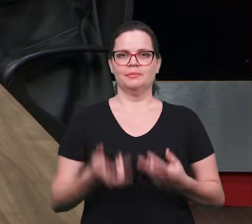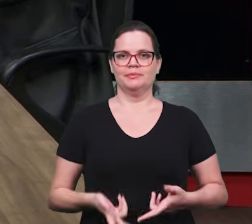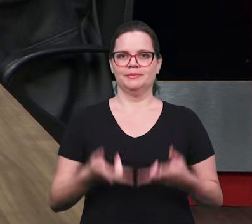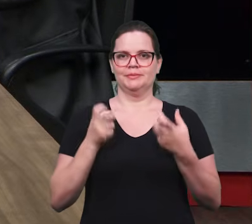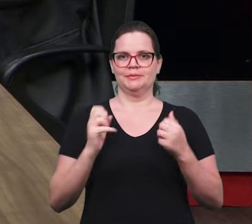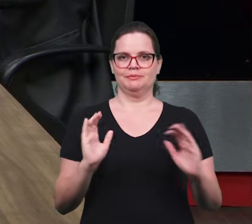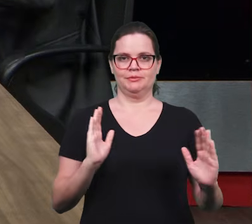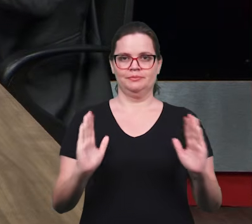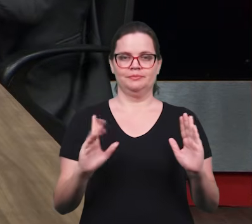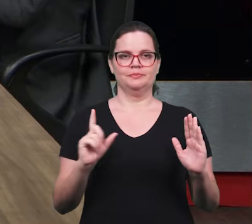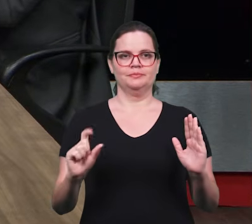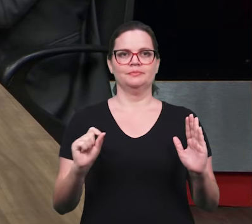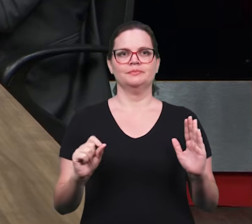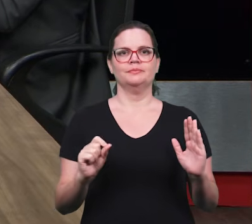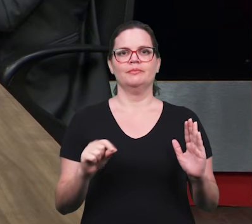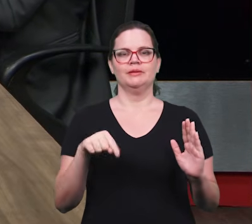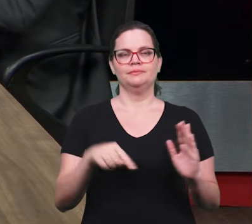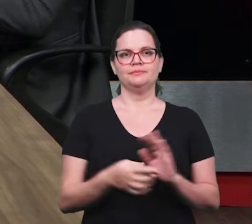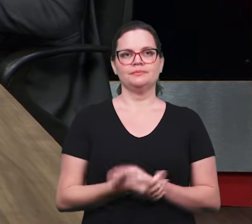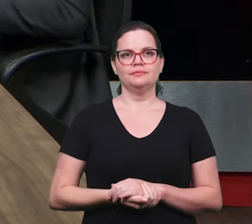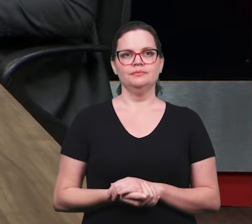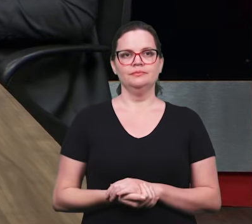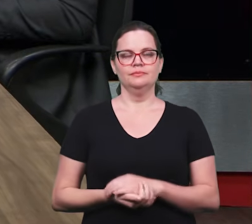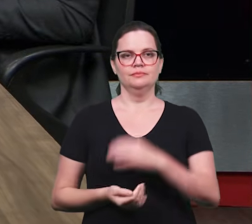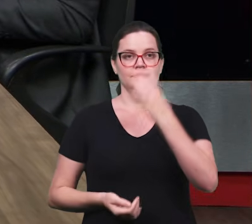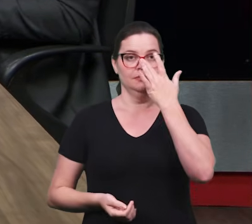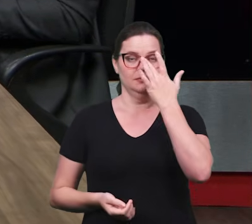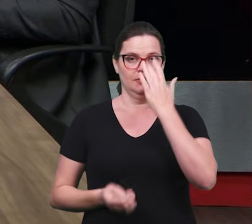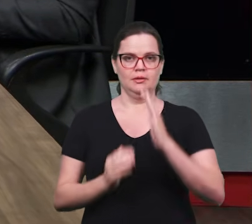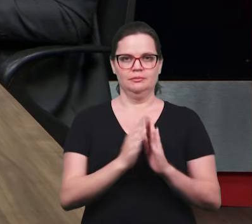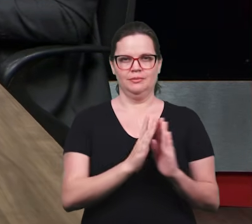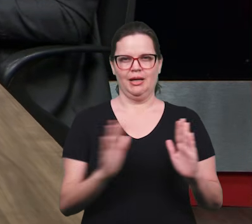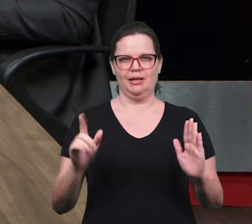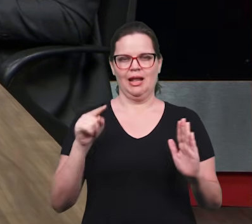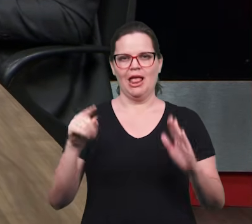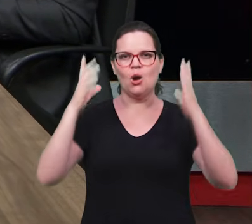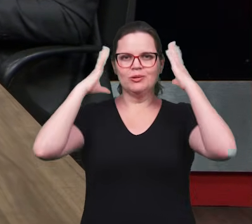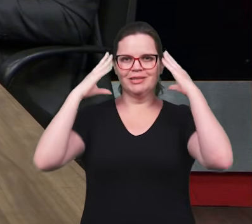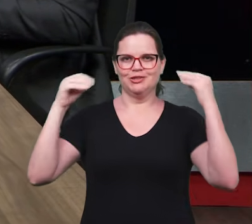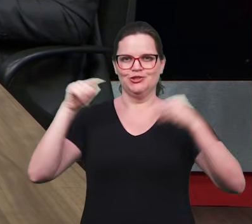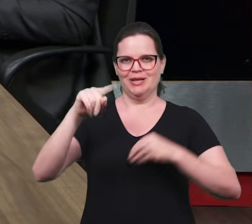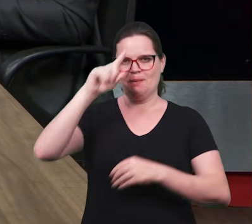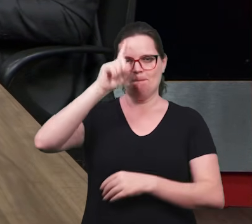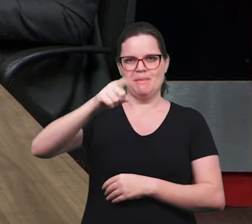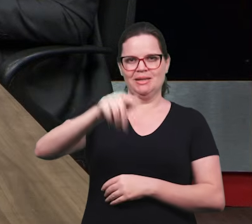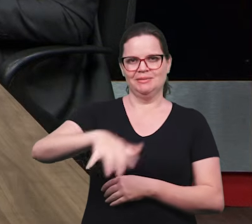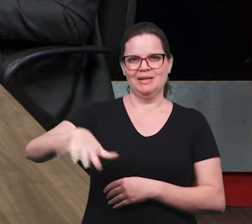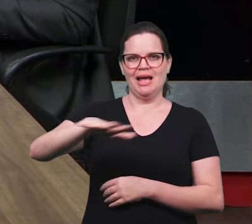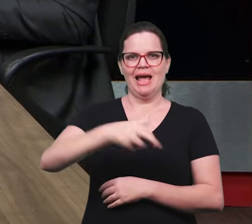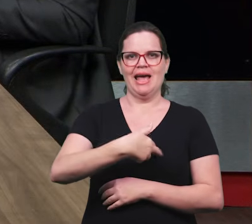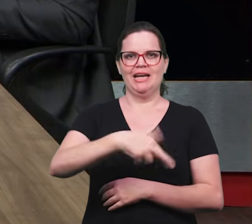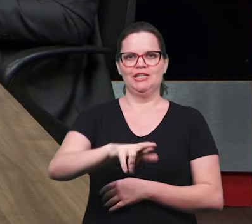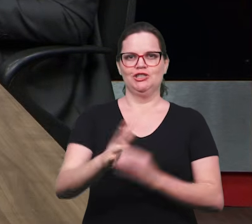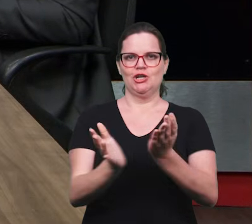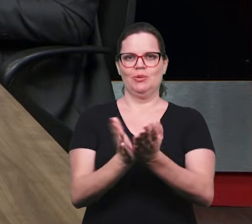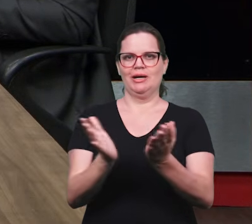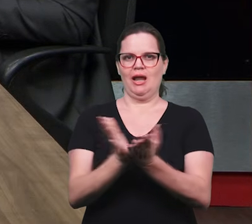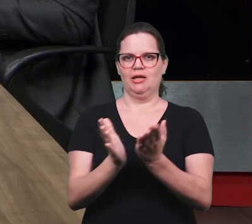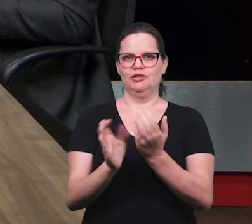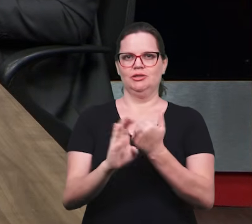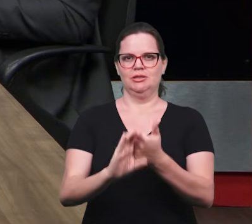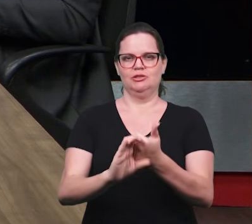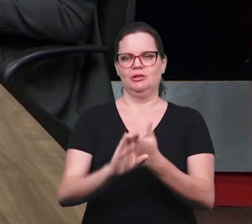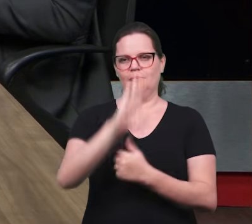até nós chegarmos ali a efetivamente Constantino estabelecer a igreja, a religião cristã como